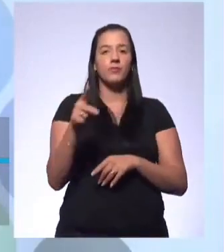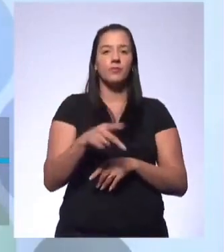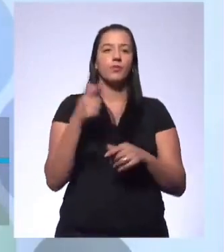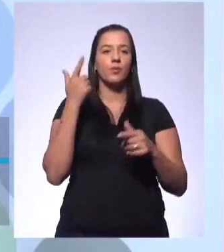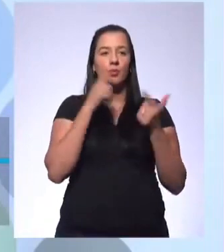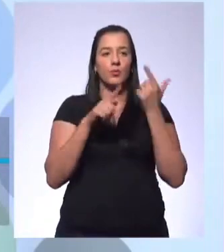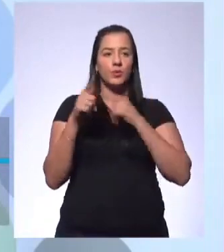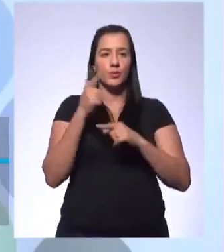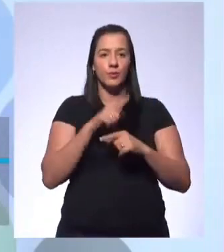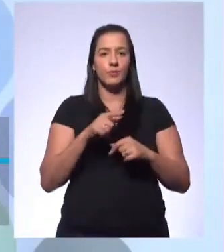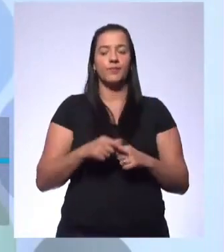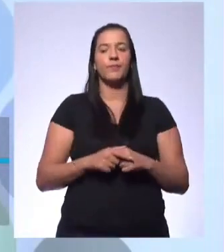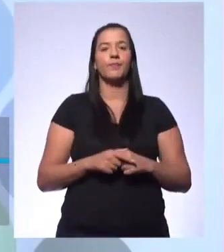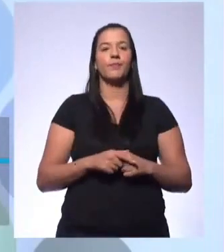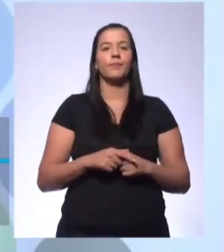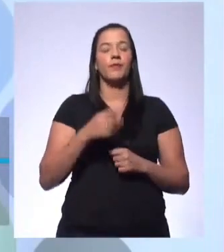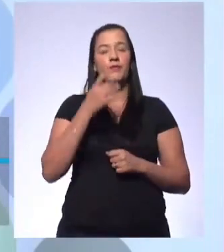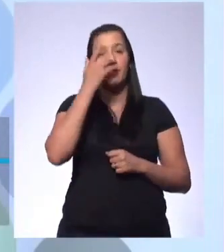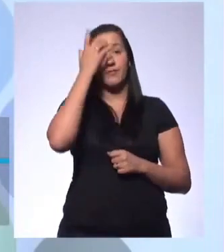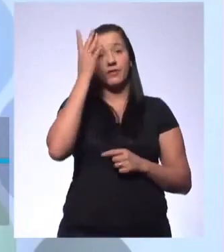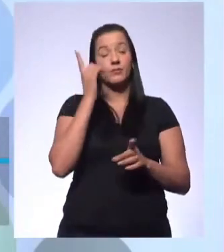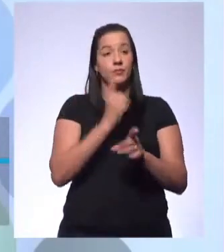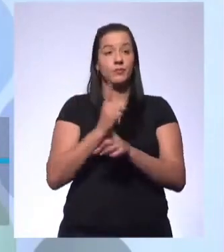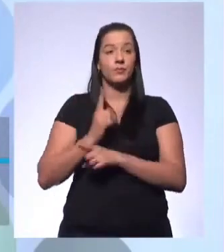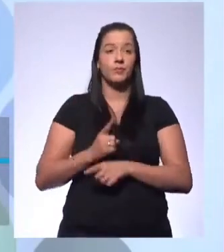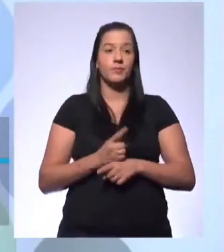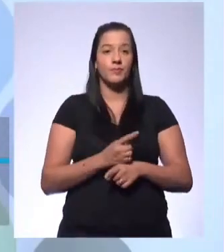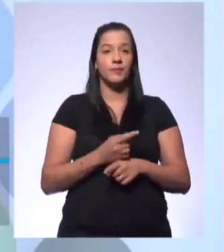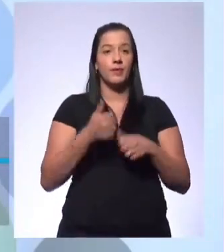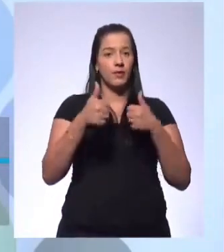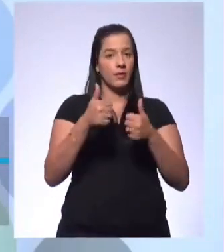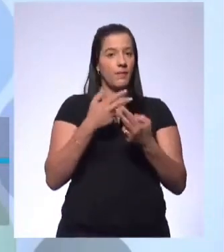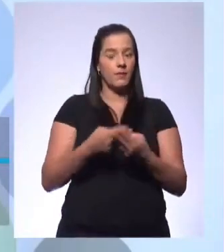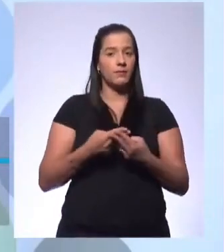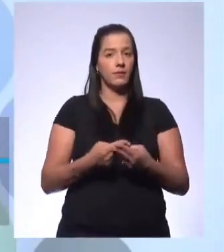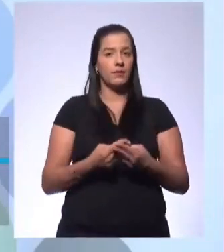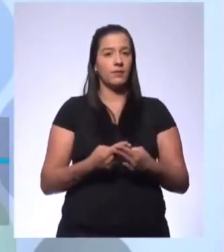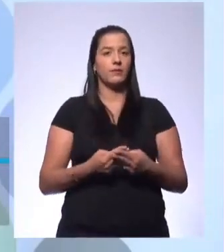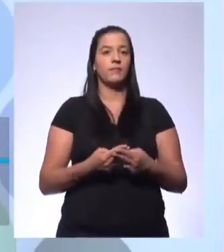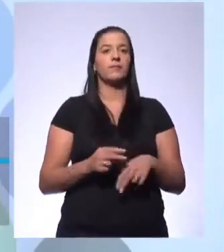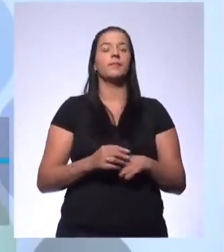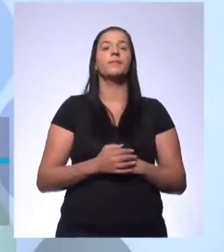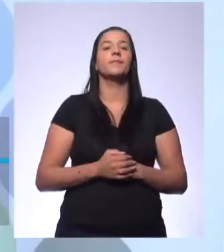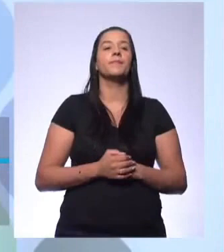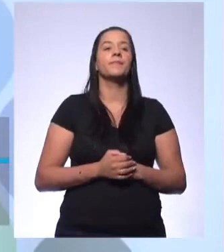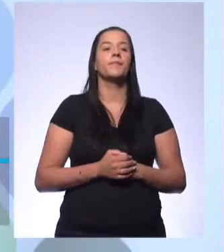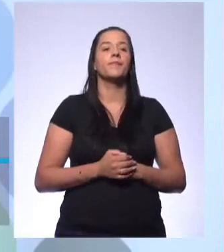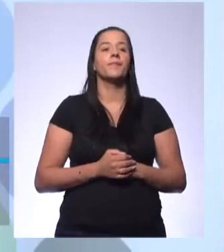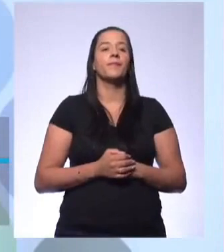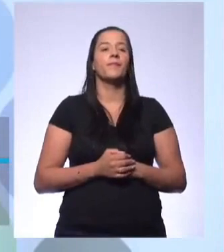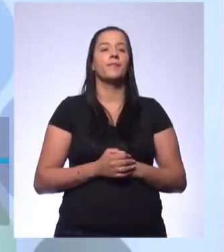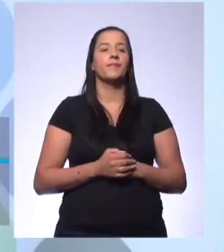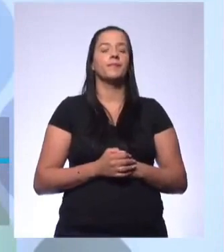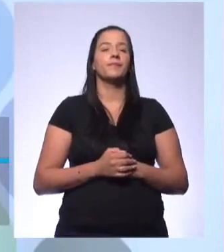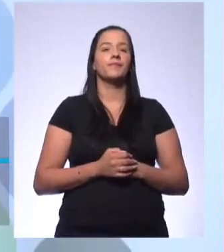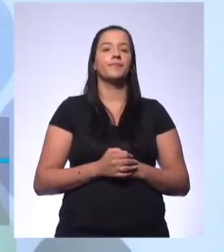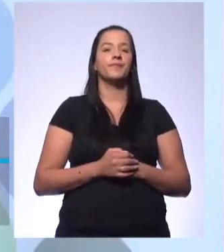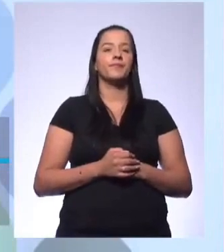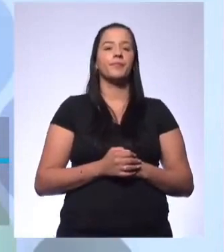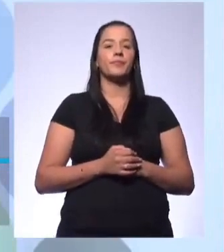tudo mais, que eles vão colocar por tags, ficar mais fácil para vocês acharem. Um pouquinho de paciência e vai normalizar, ok? Vamos